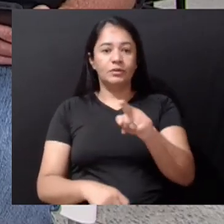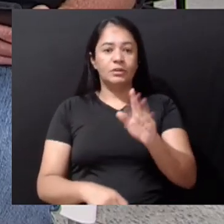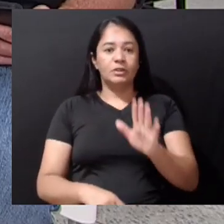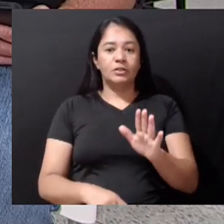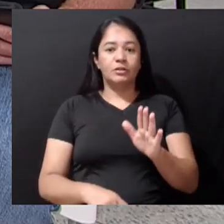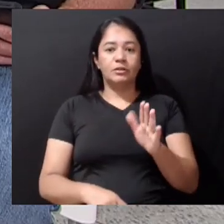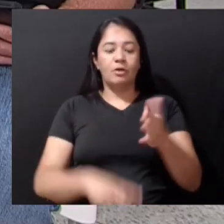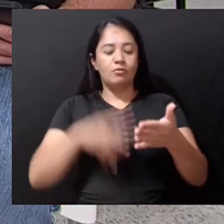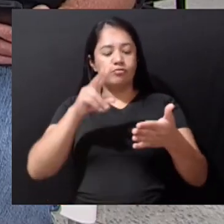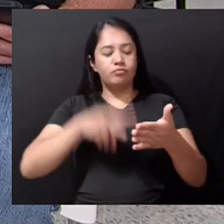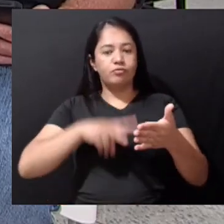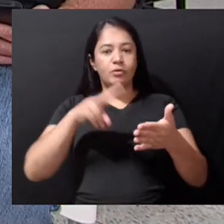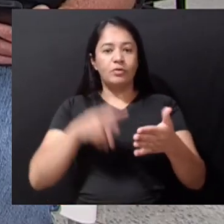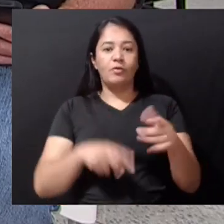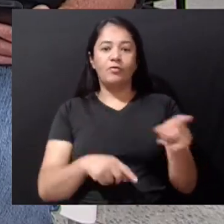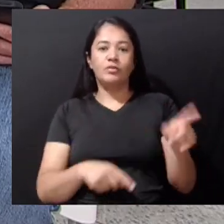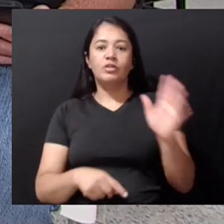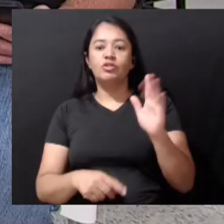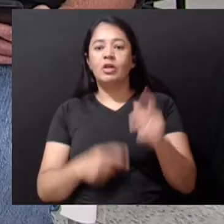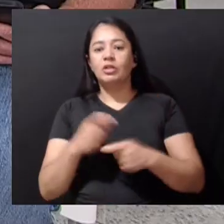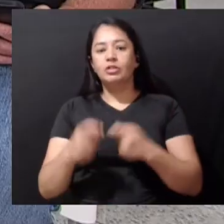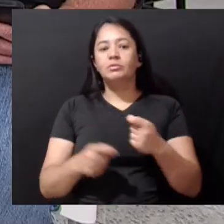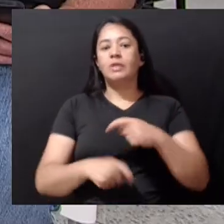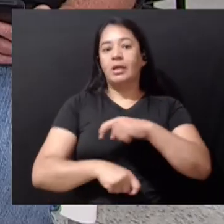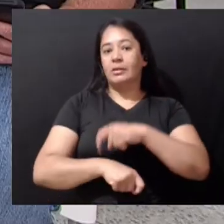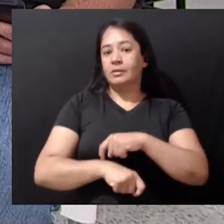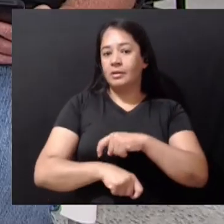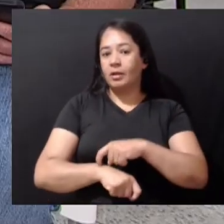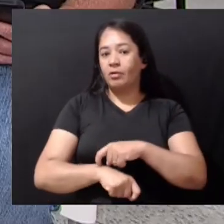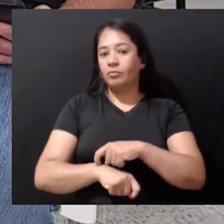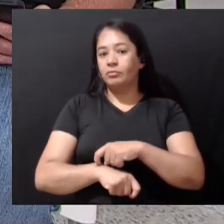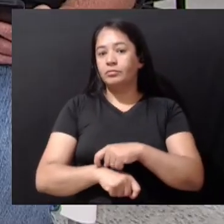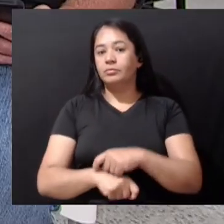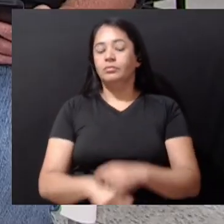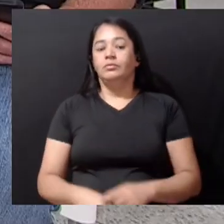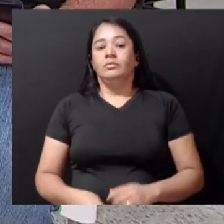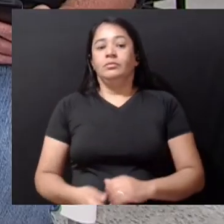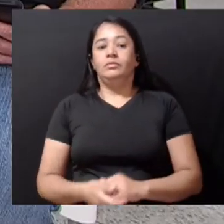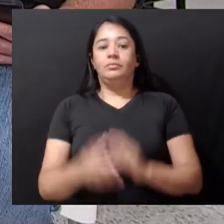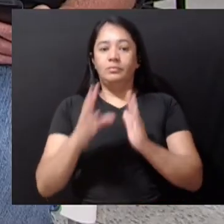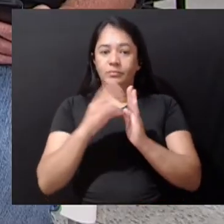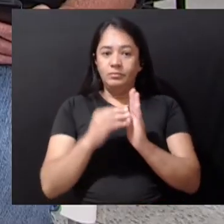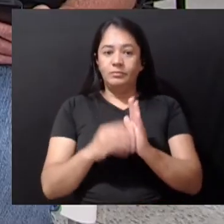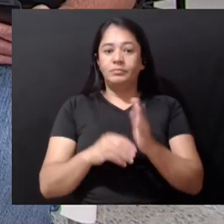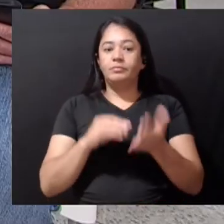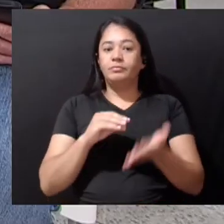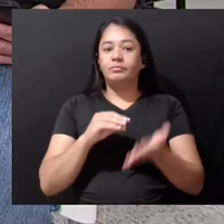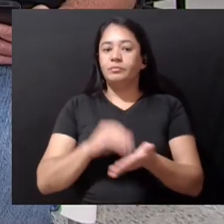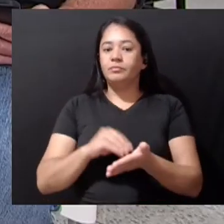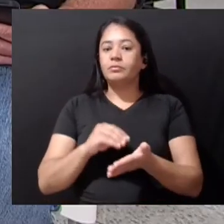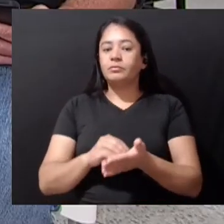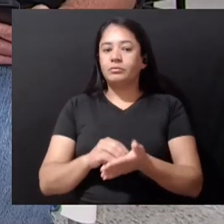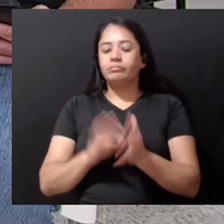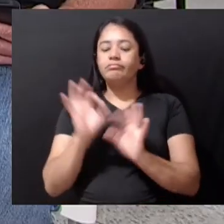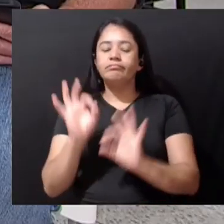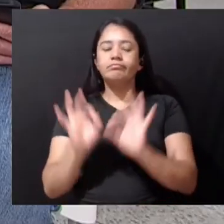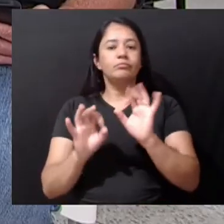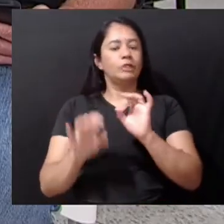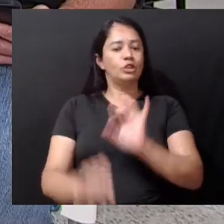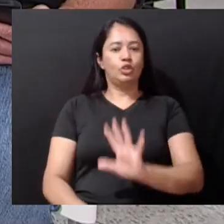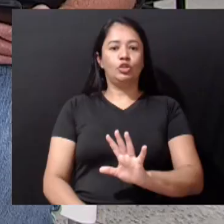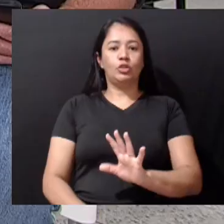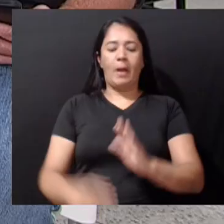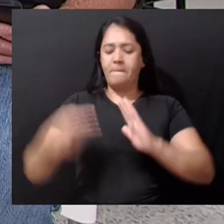né? Para você gerenciar tempo, para você revisar um ou outro conteúdo. Falta o arremate agora. Não é aprofundar nada, é